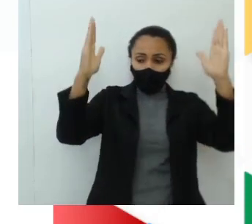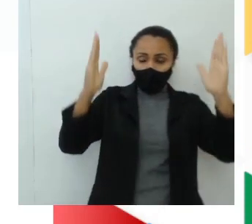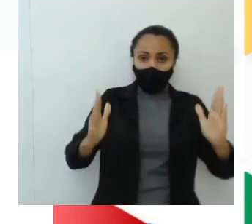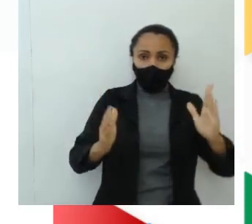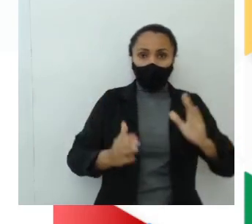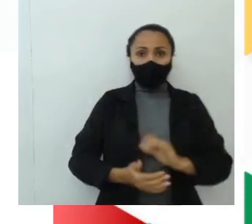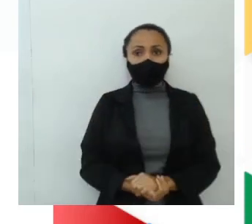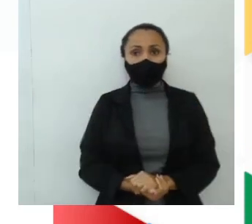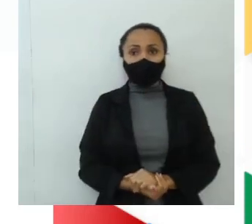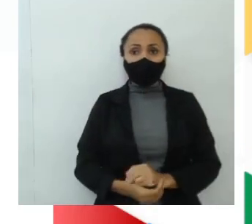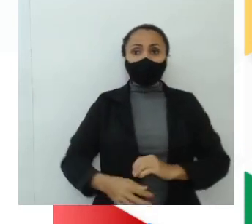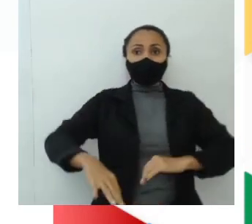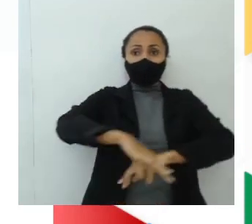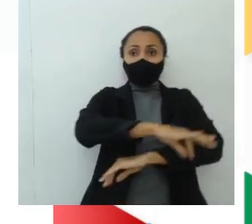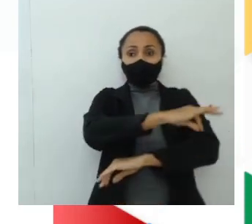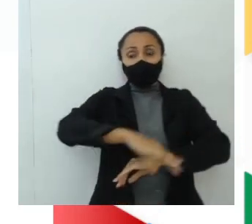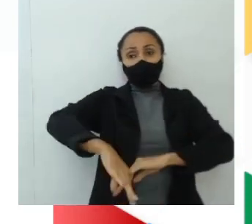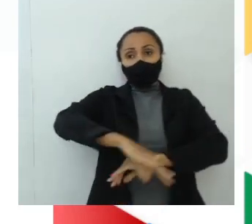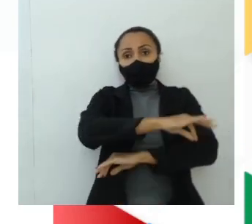obra do arquiteto holandês